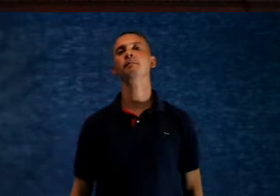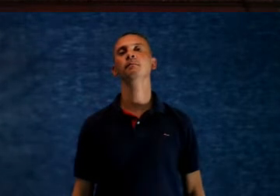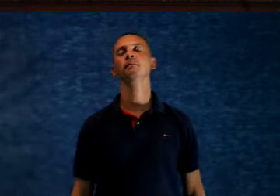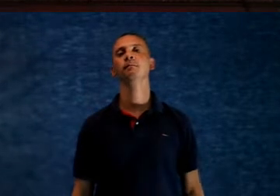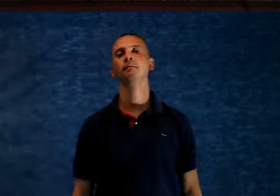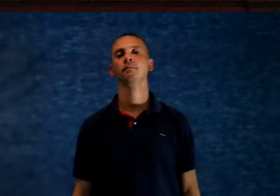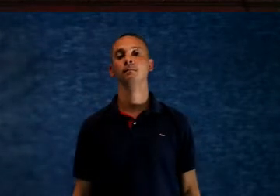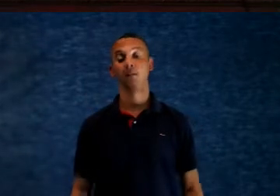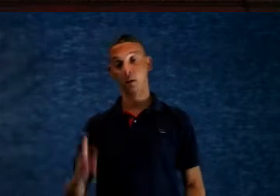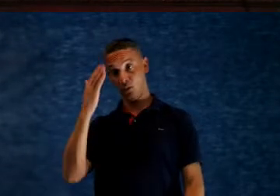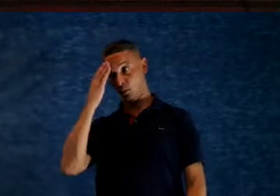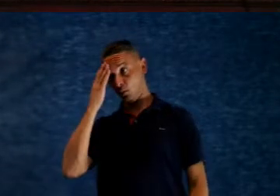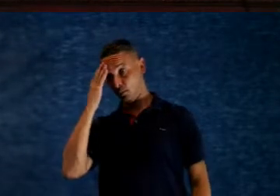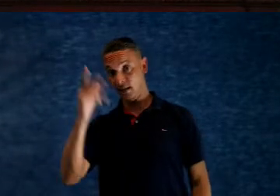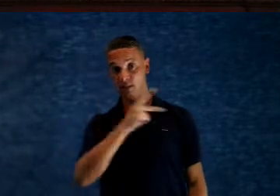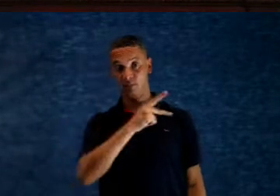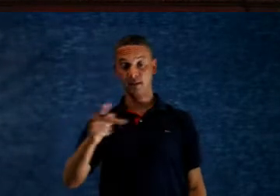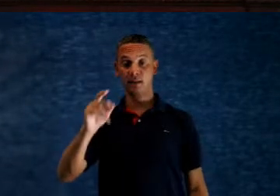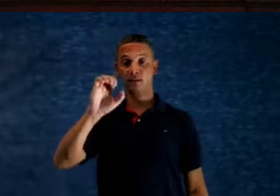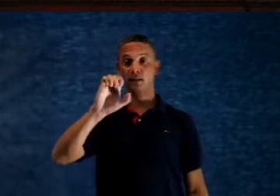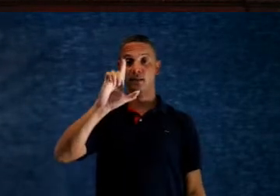Muito obrigado, presidente.